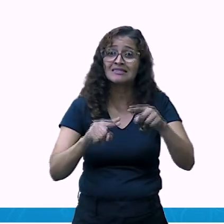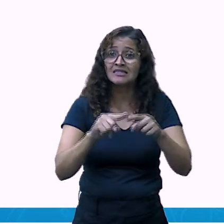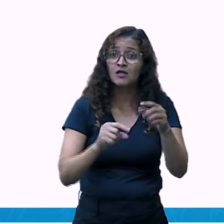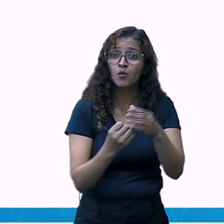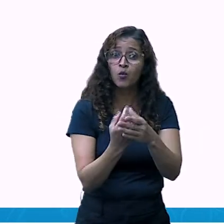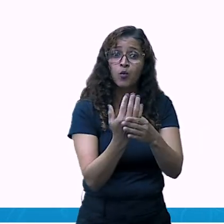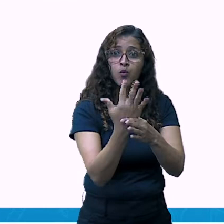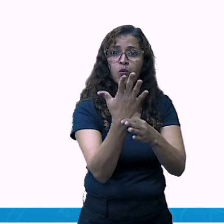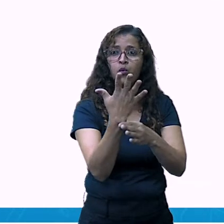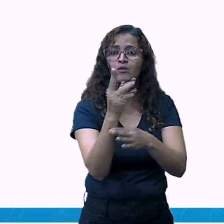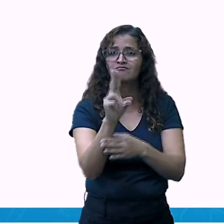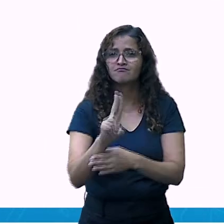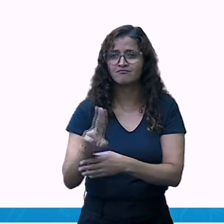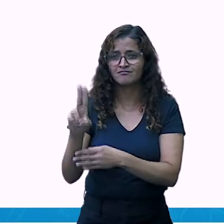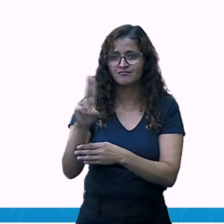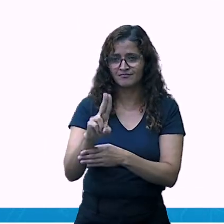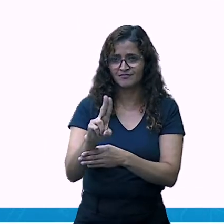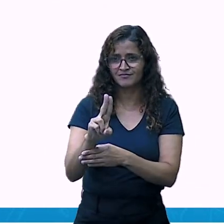orgânica, como